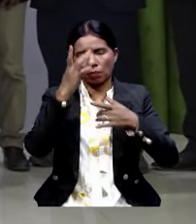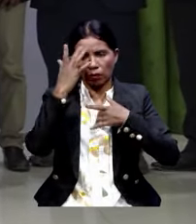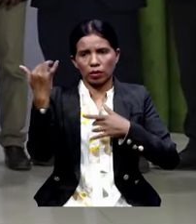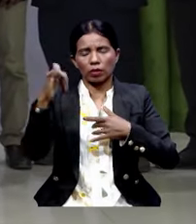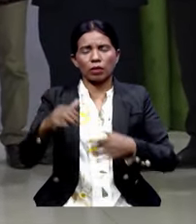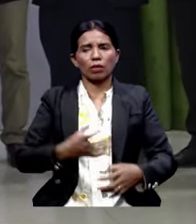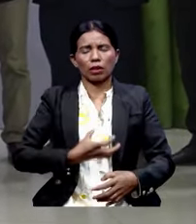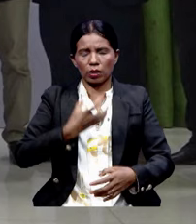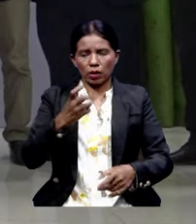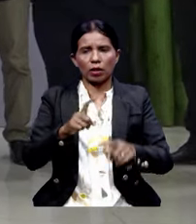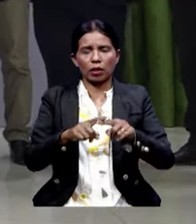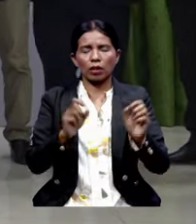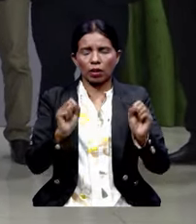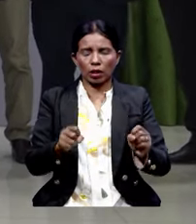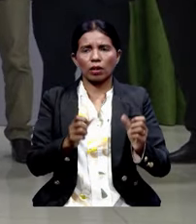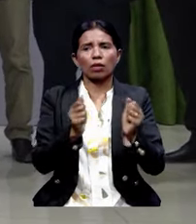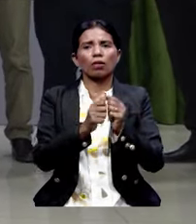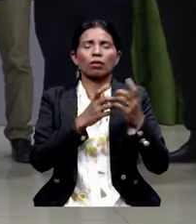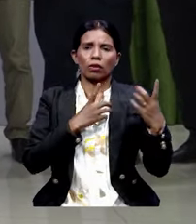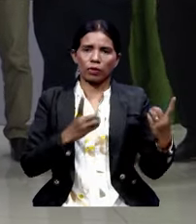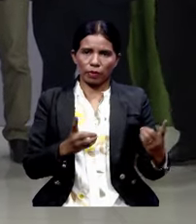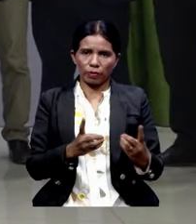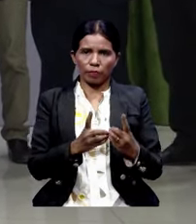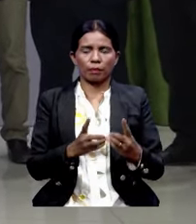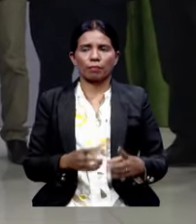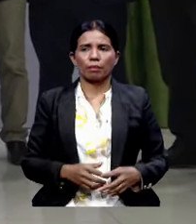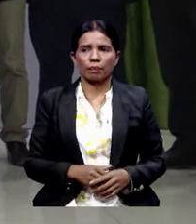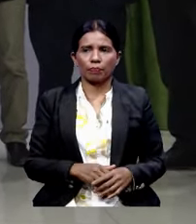sira ho emoção mai betenki hodomin. Celina Lopes, Dilma Suzeti, Ziemen.